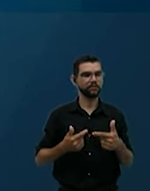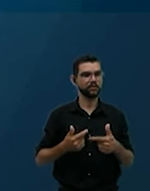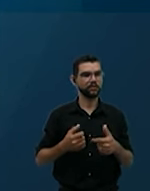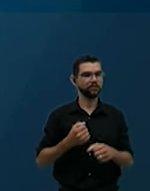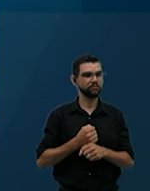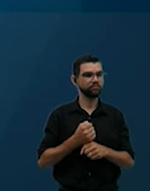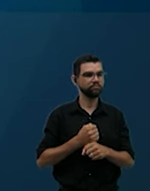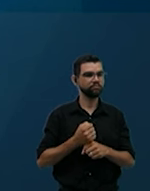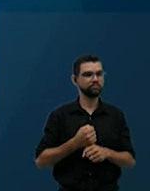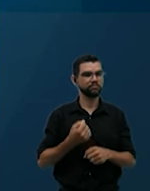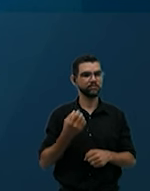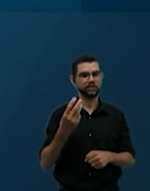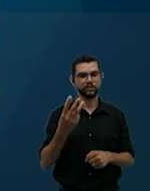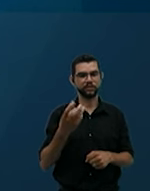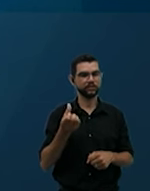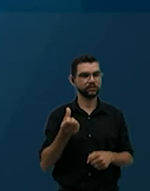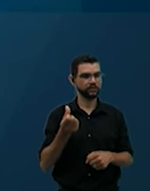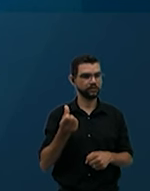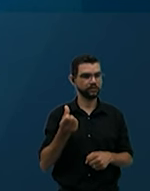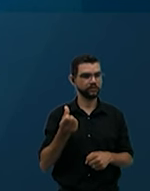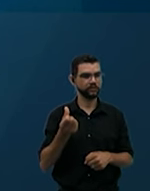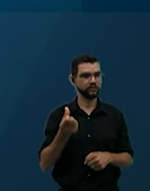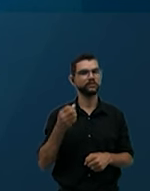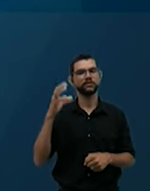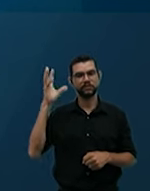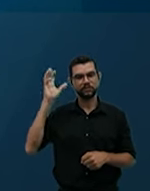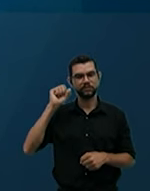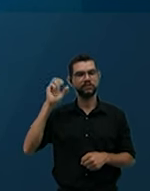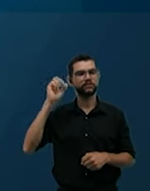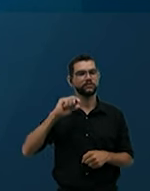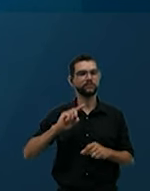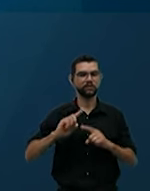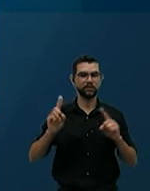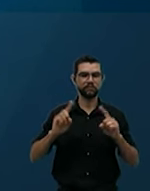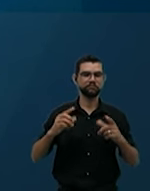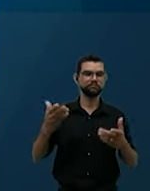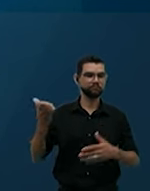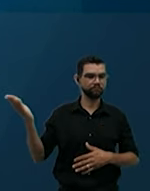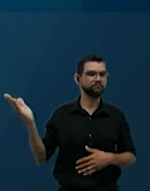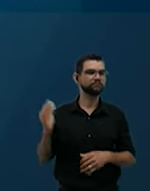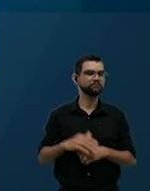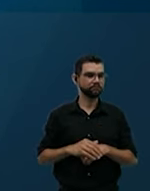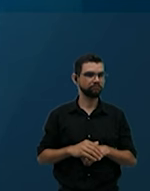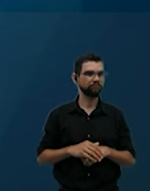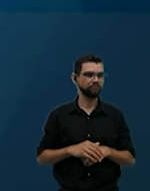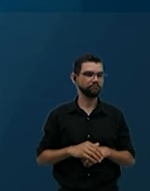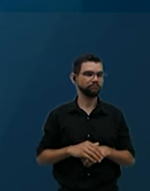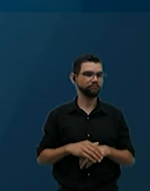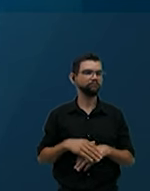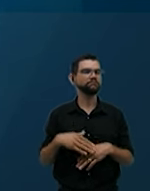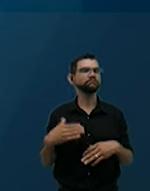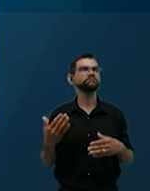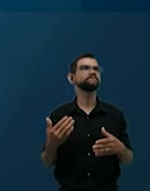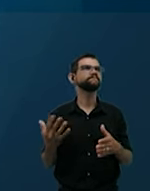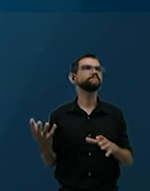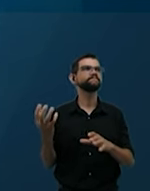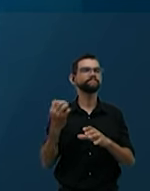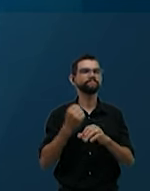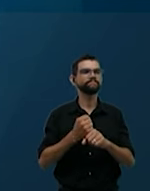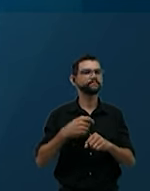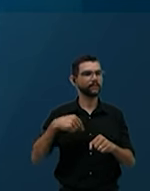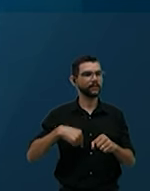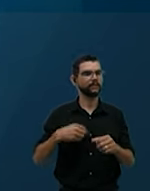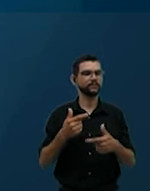primeira vez, desde o meu primeiro momento de investidura na carreira da magistratura, é alguém